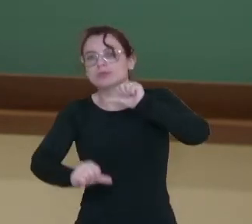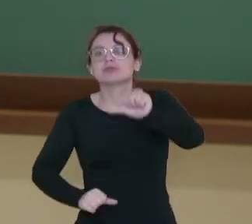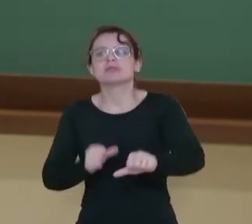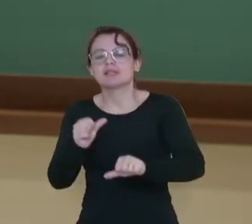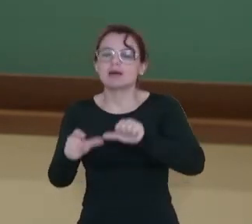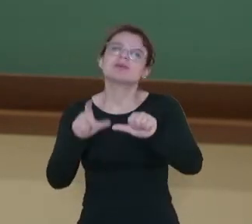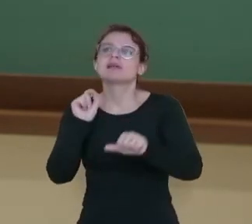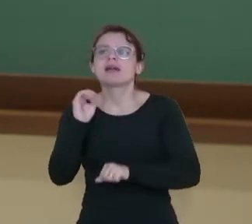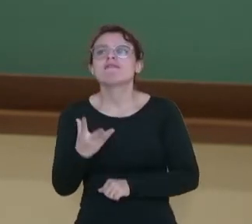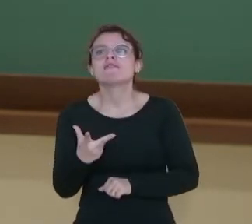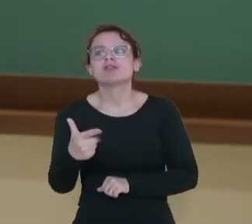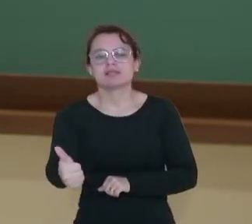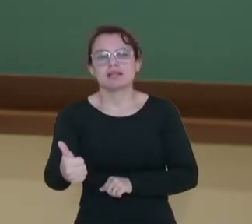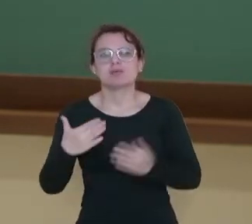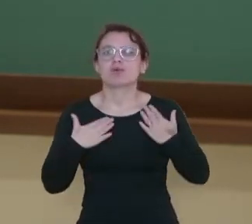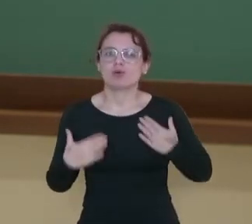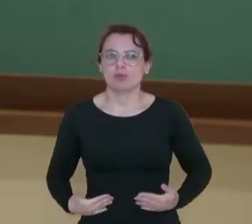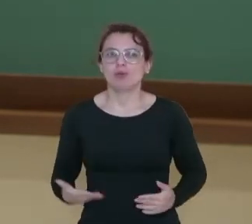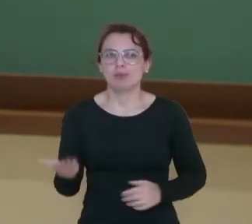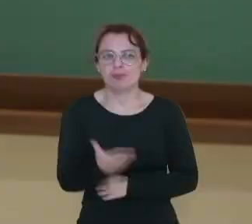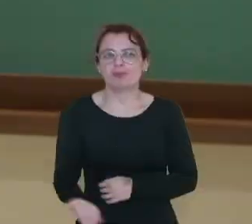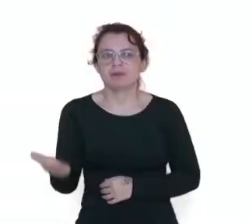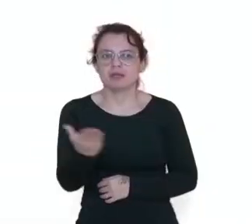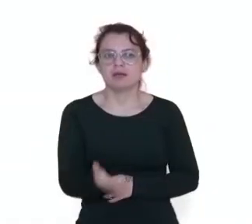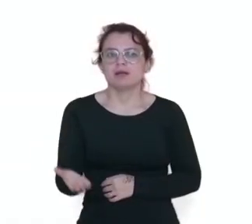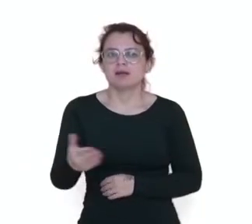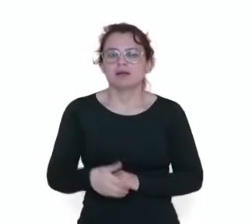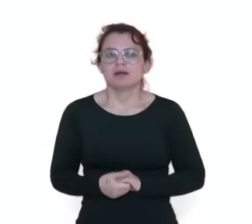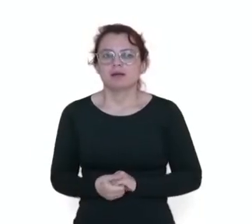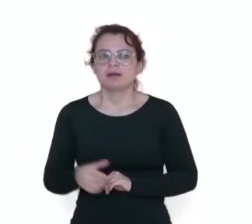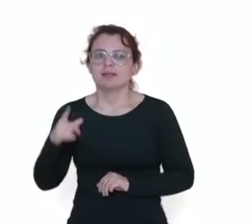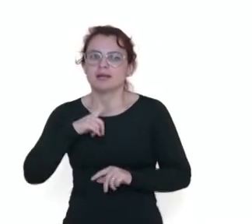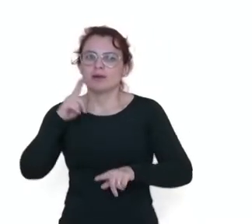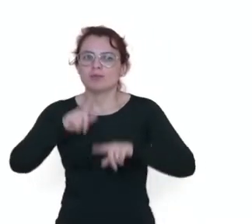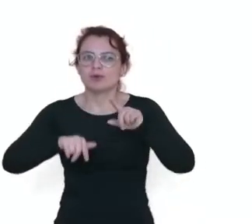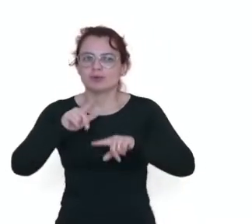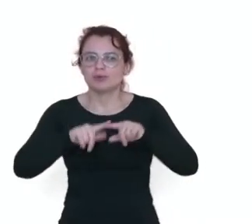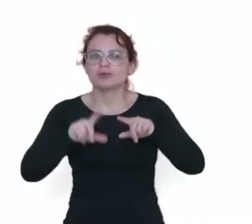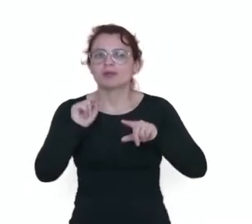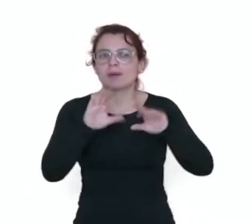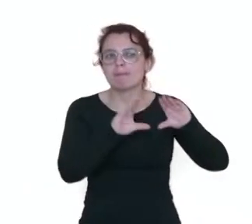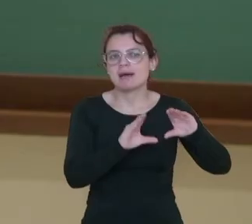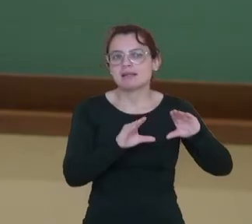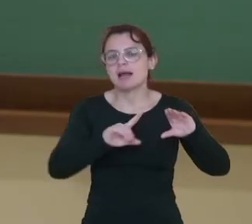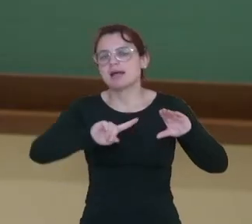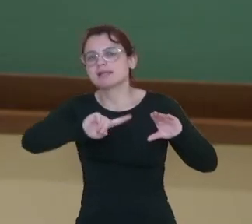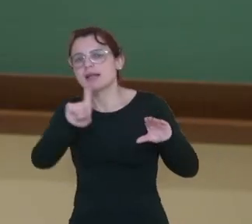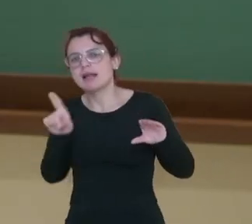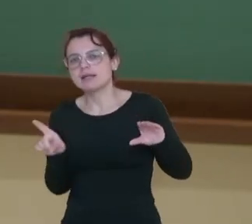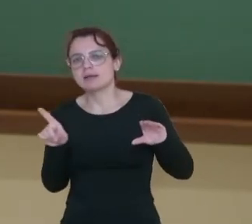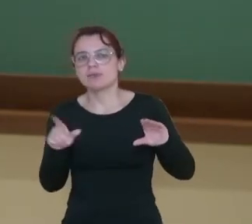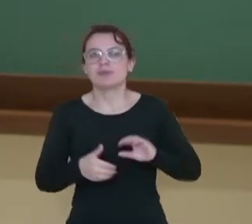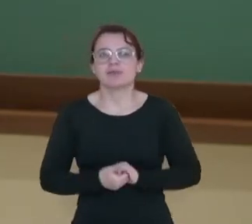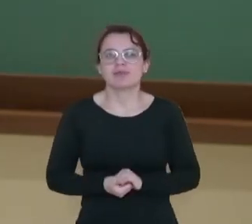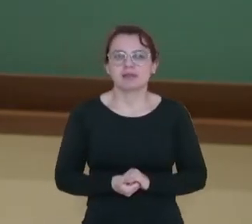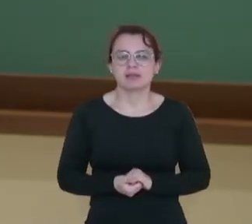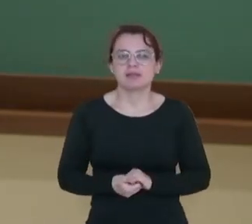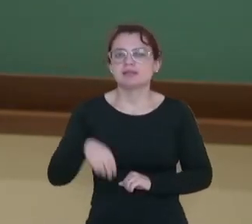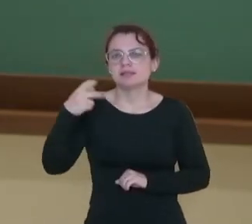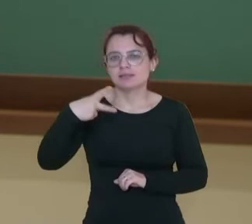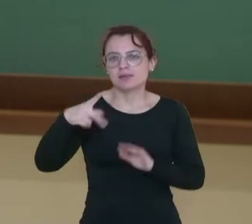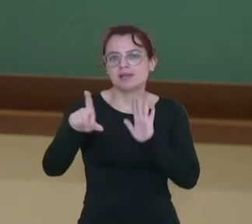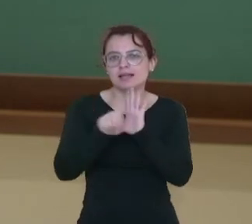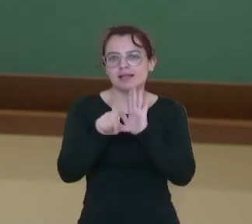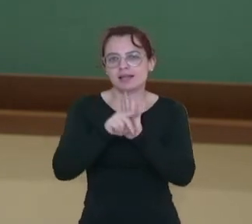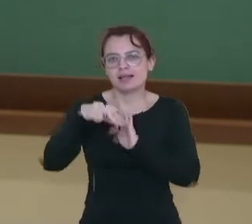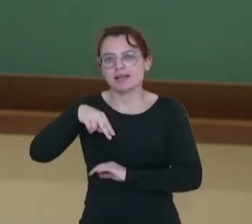corpo. A força, vale destacar, que é dado pelo produto da massa pela aceleração, a segunda lei de Newton. E aí, é